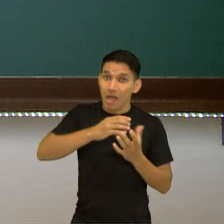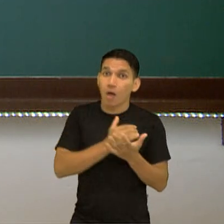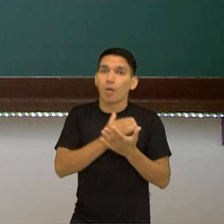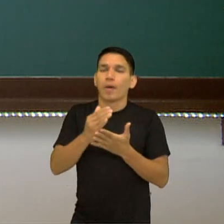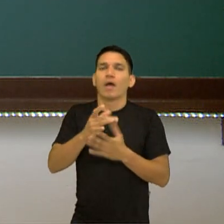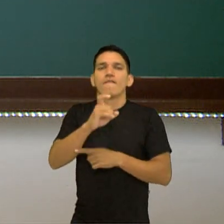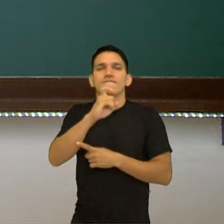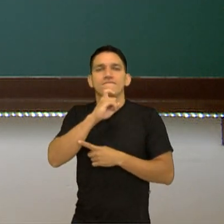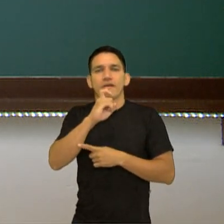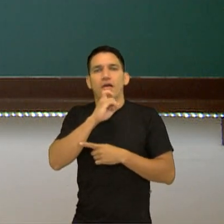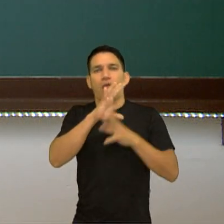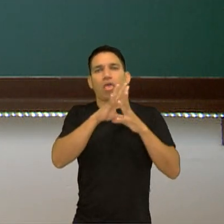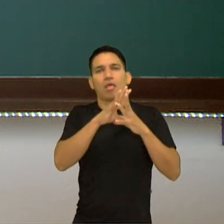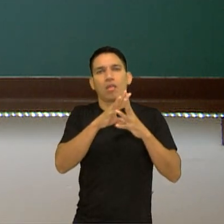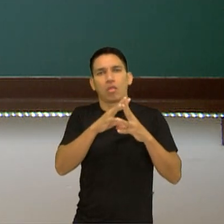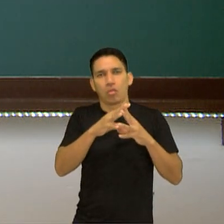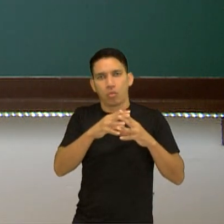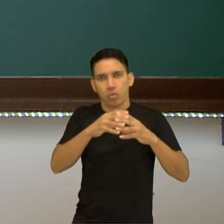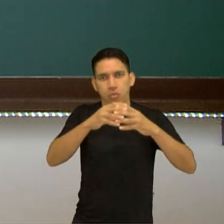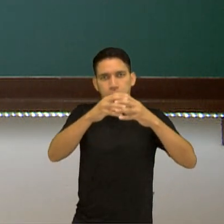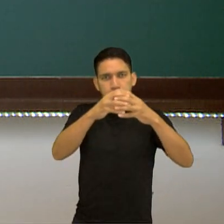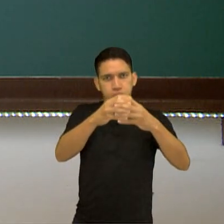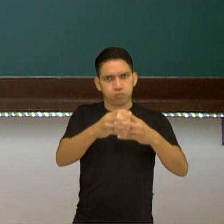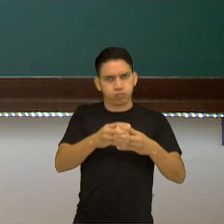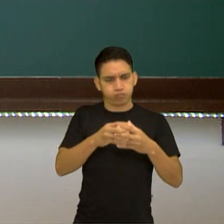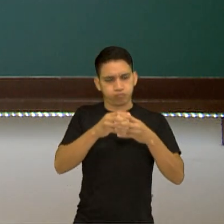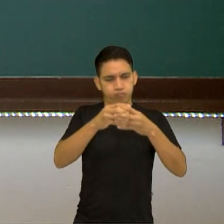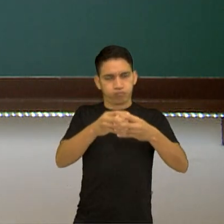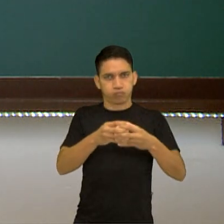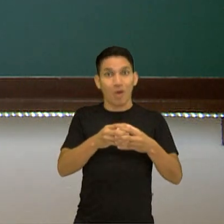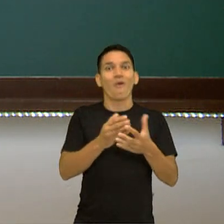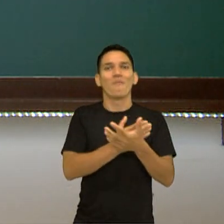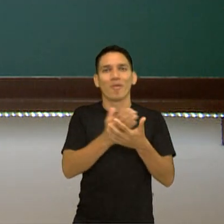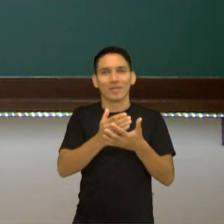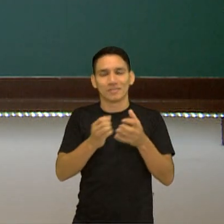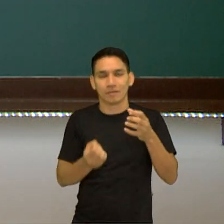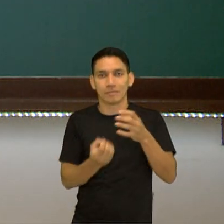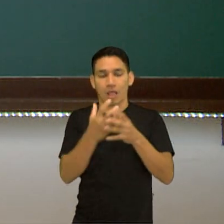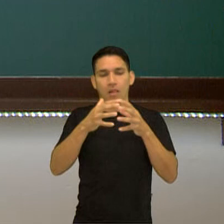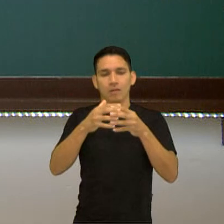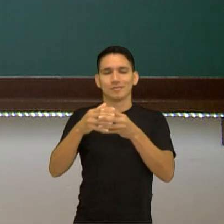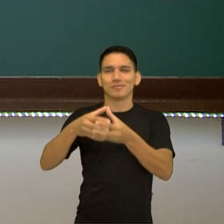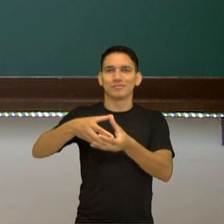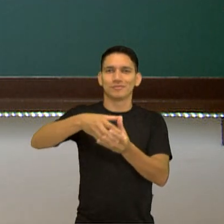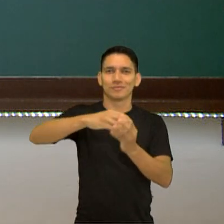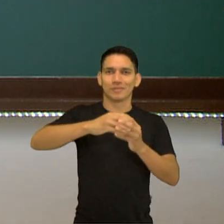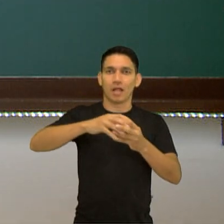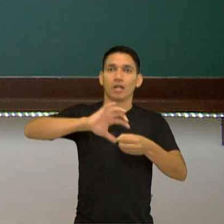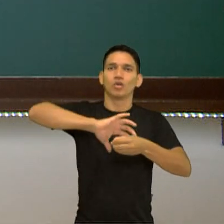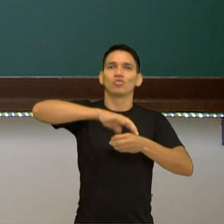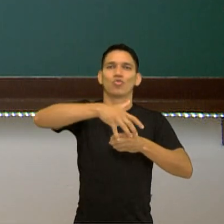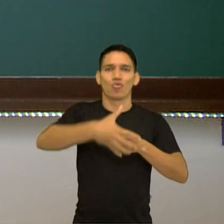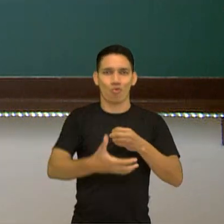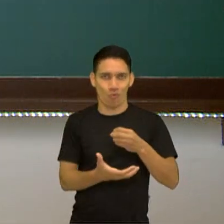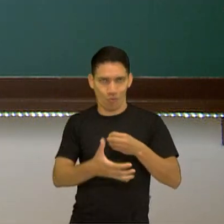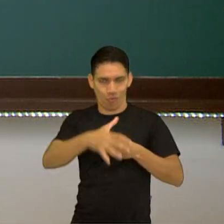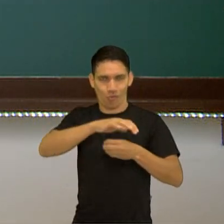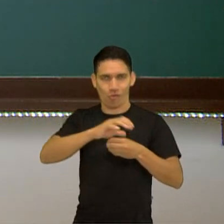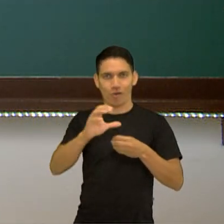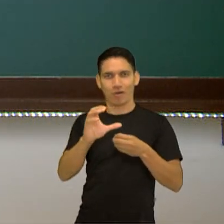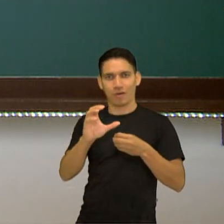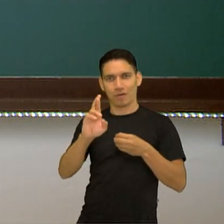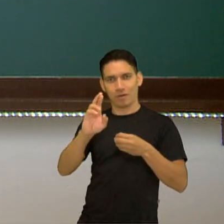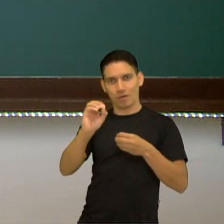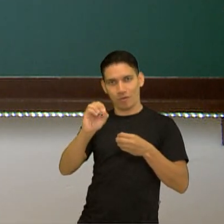sua superfície. Então passou-se a formar lentamente a crosta terrestre. E aí o que aconteceu também? Nesse momento